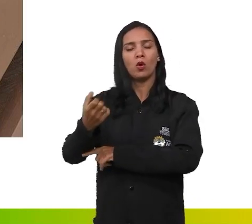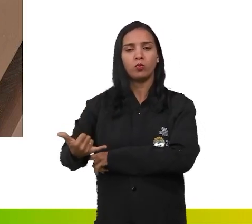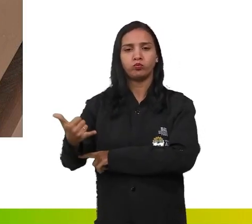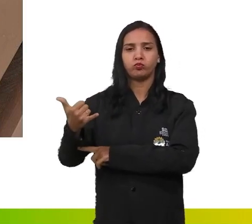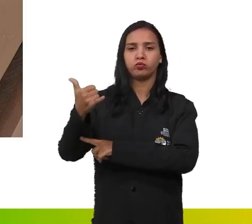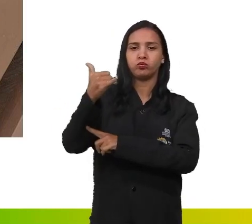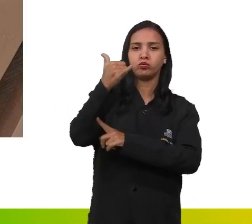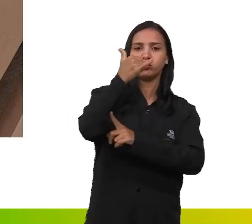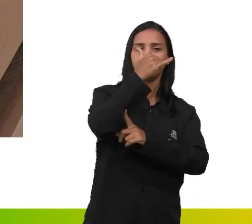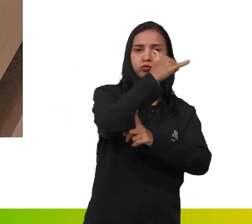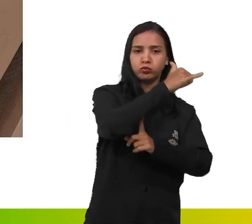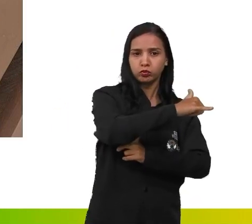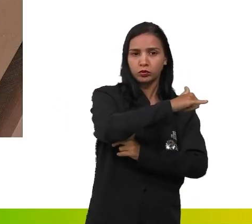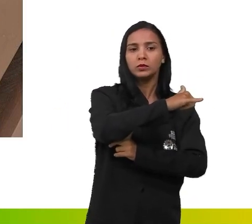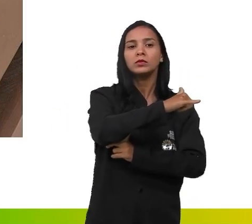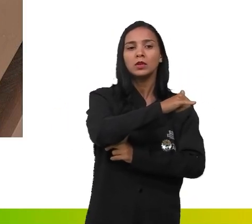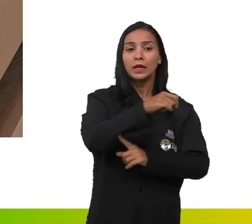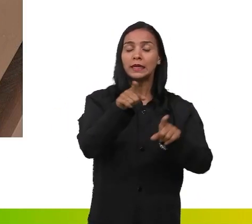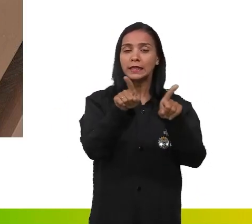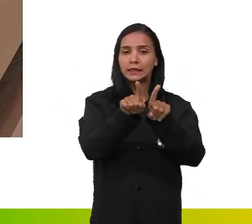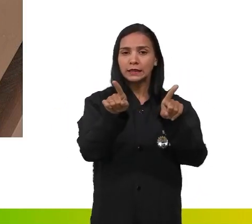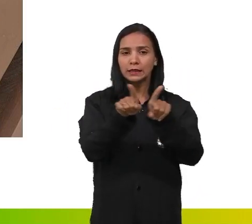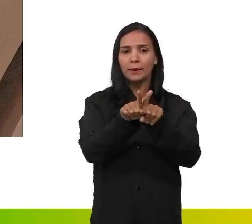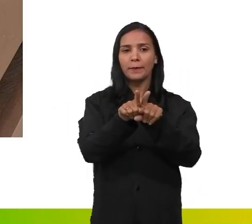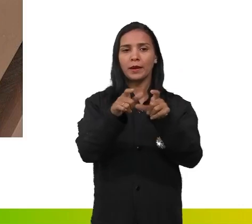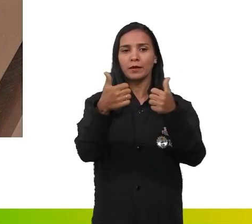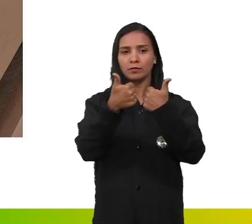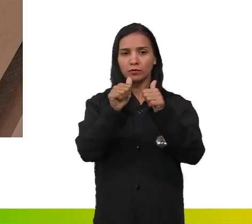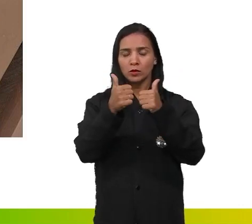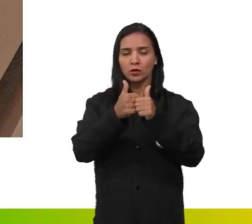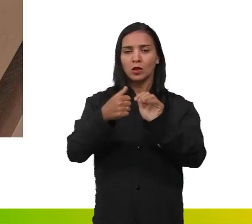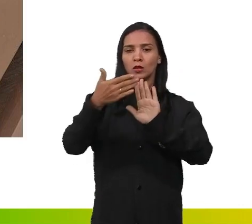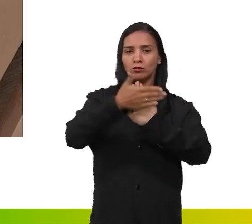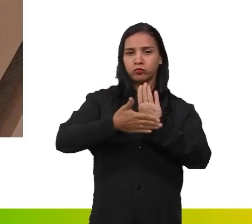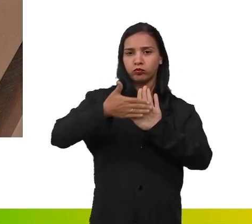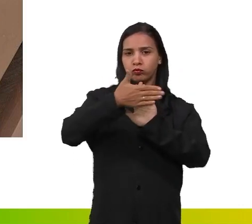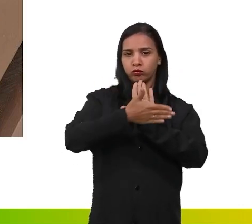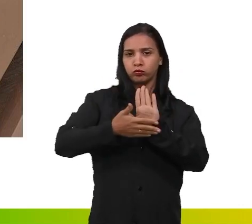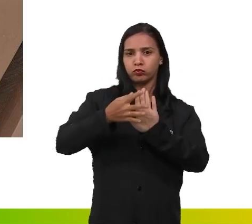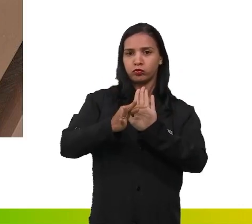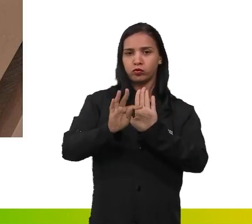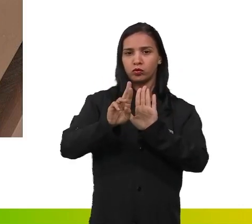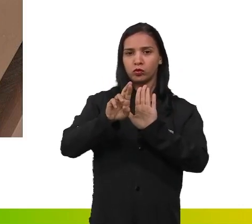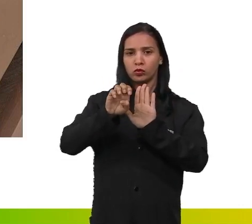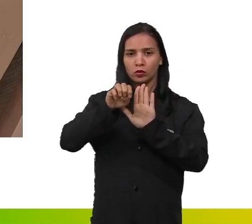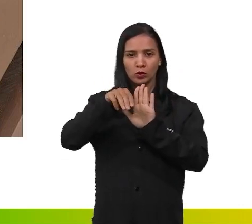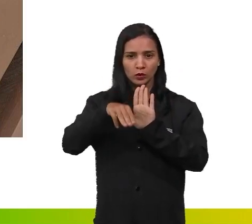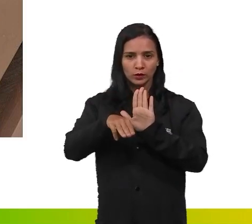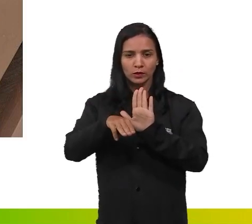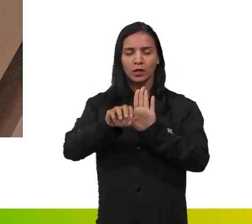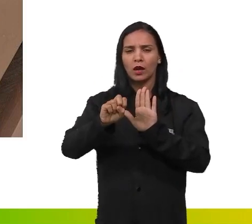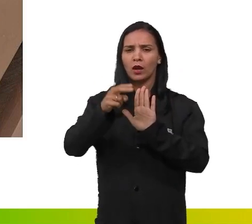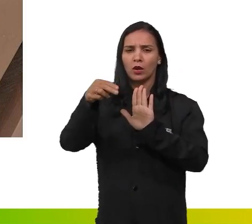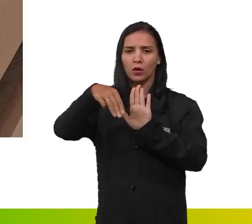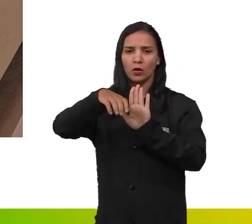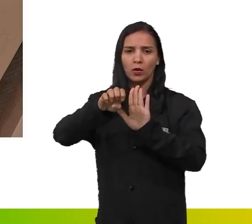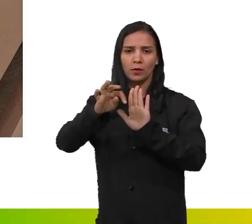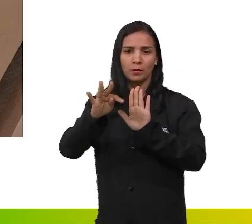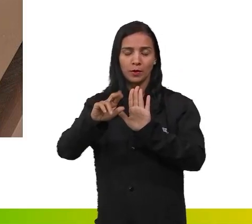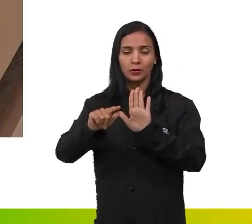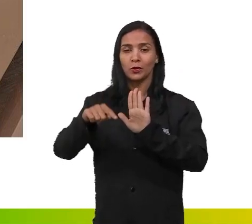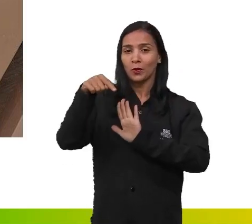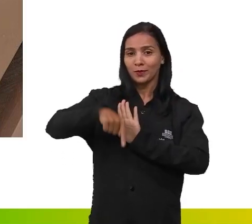e on the subway, no metrô. No caso aí, nas cidades que possuem metrô, no caso aqui, no Acre, nós ainda